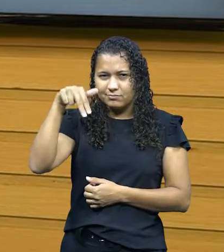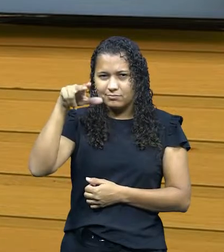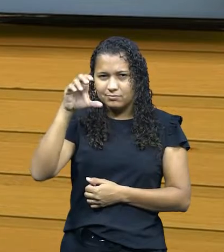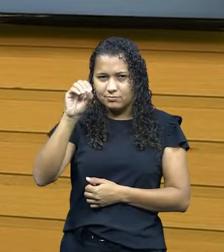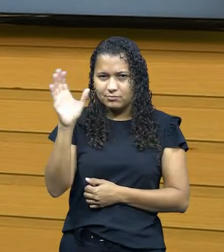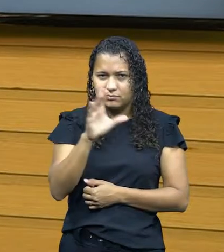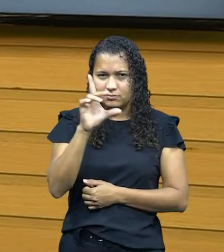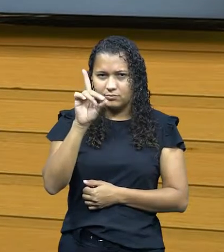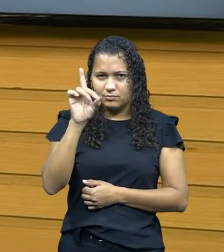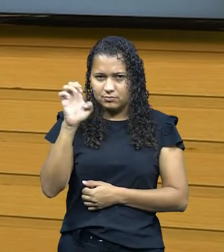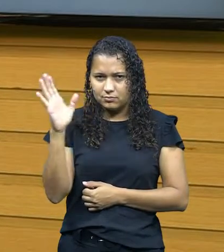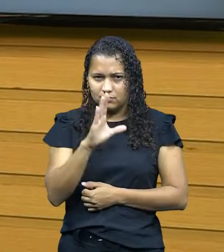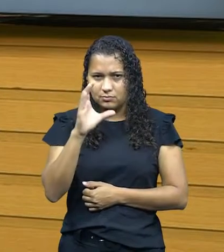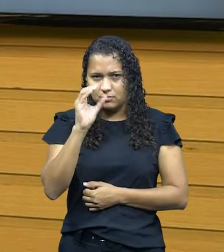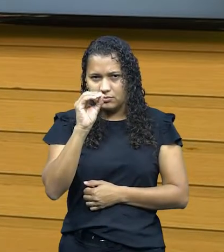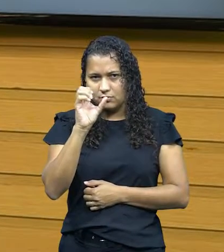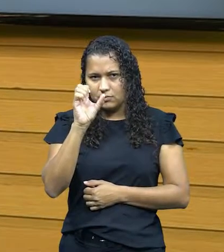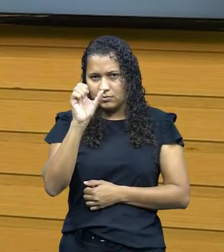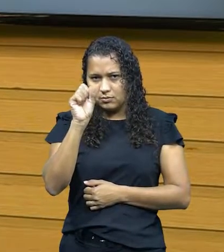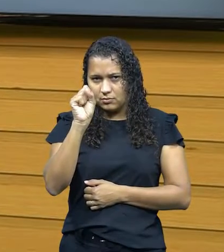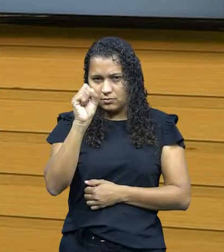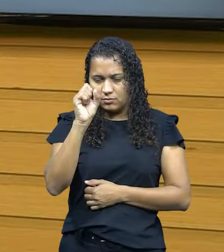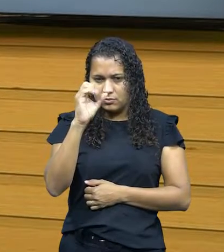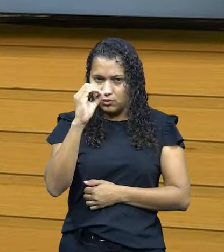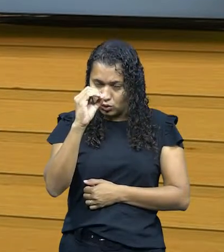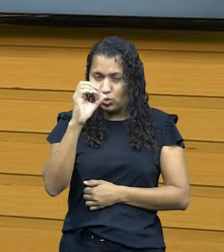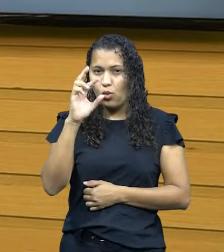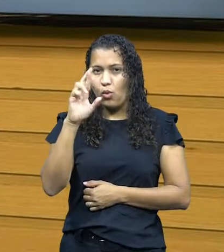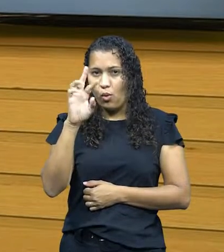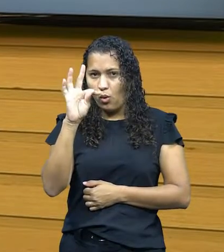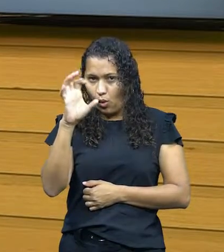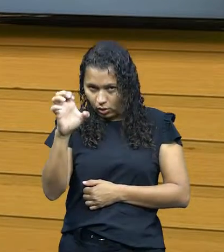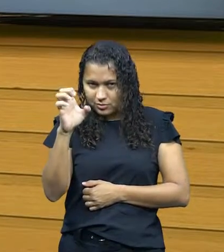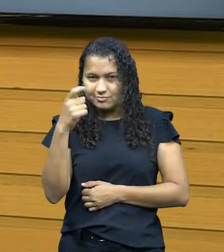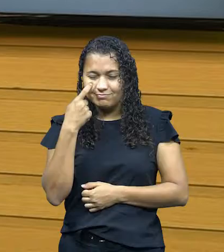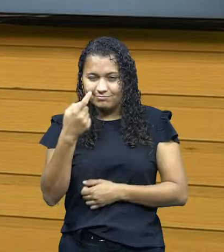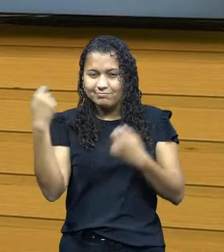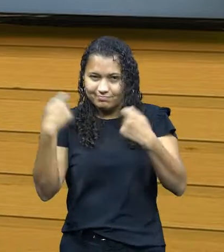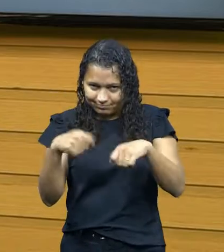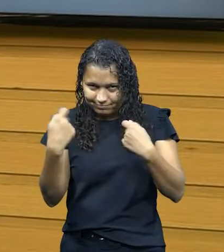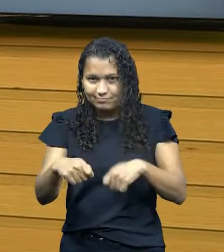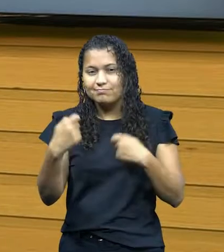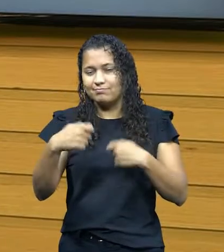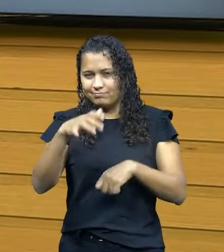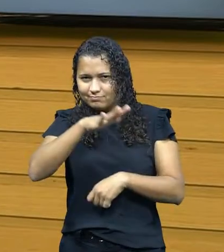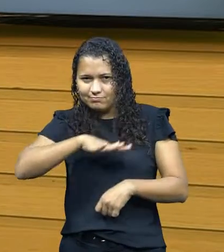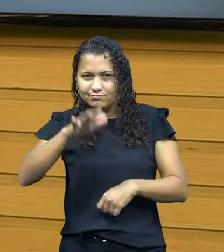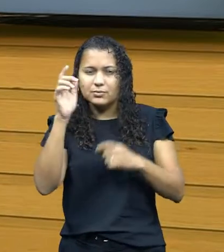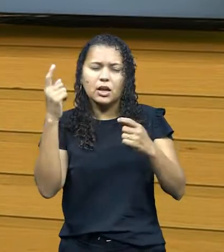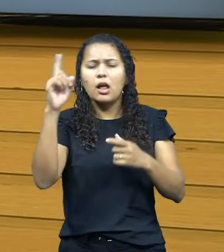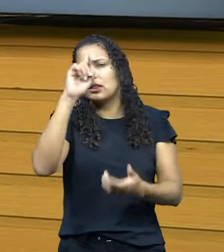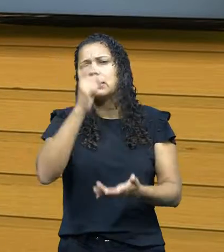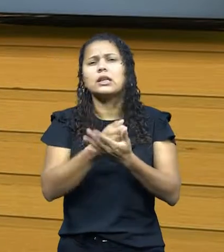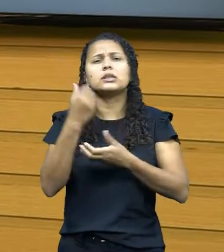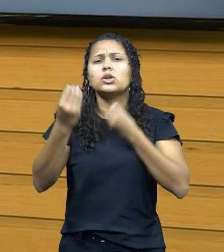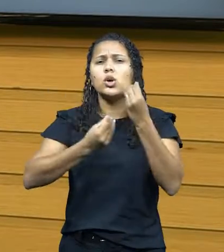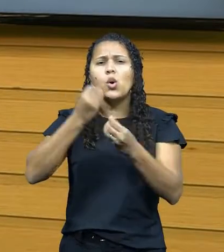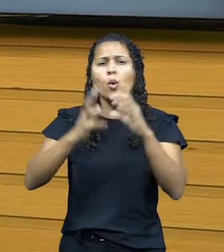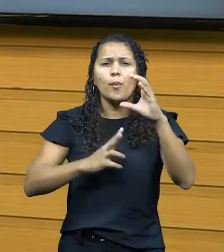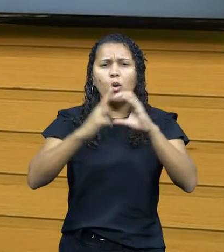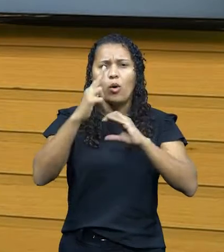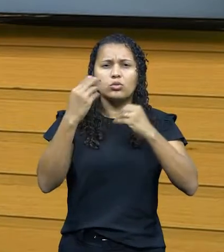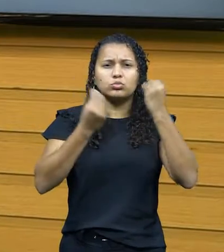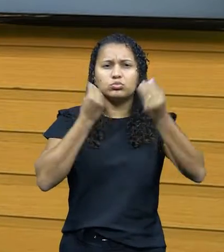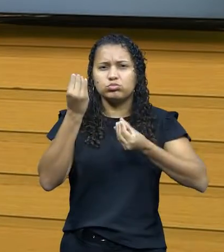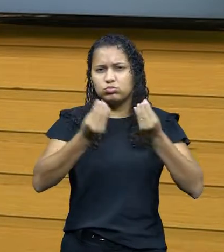Ó, aqui a gente... Opa! Aqui nós vimos que ele precisa de um plano de corte para a gente decidir onde é que vai